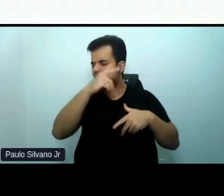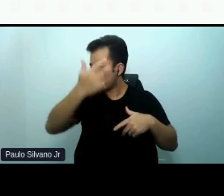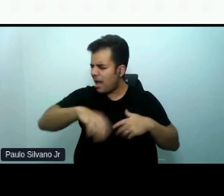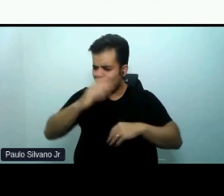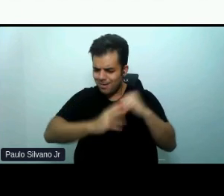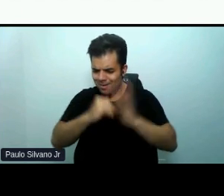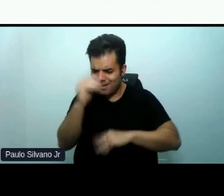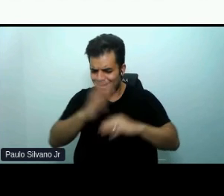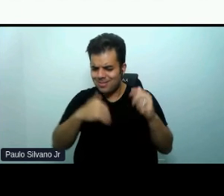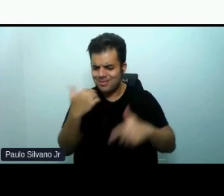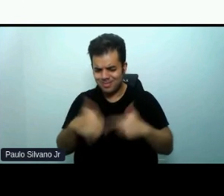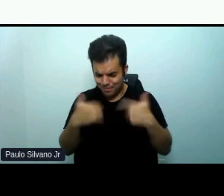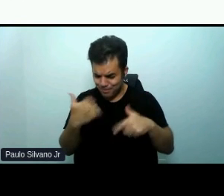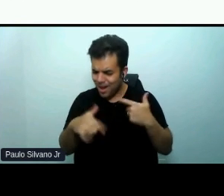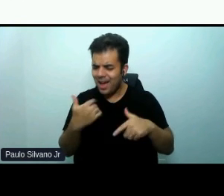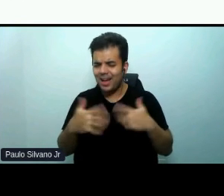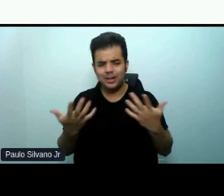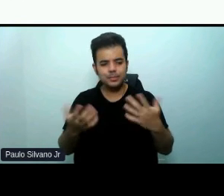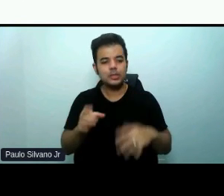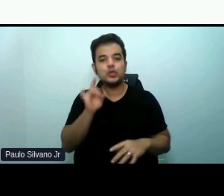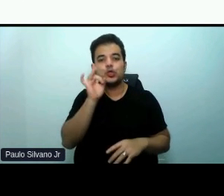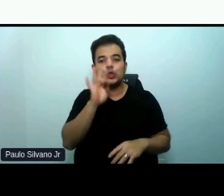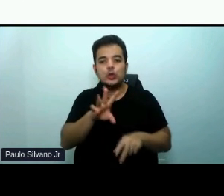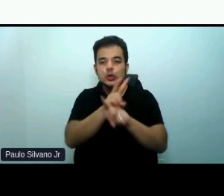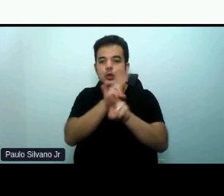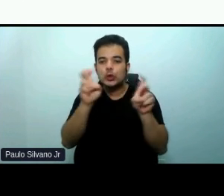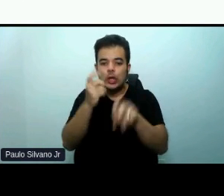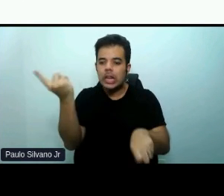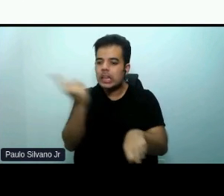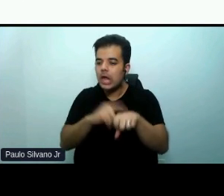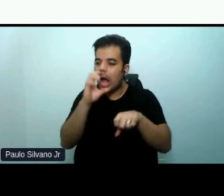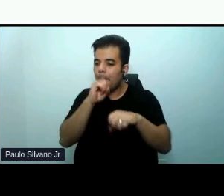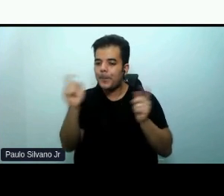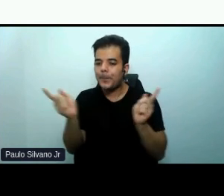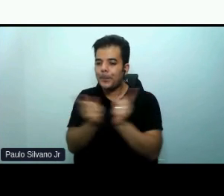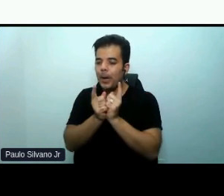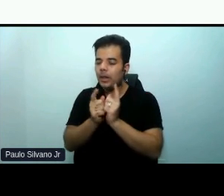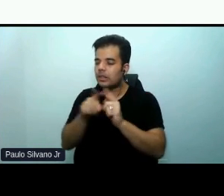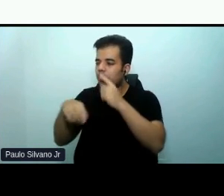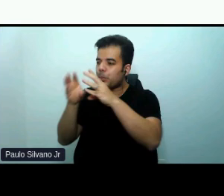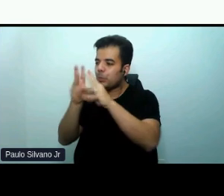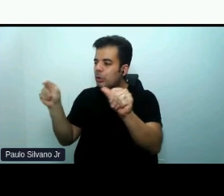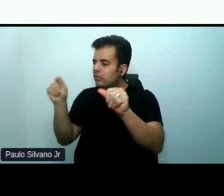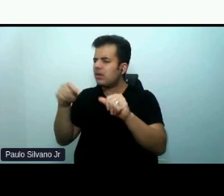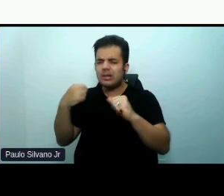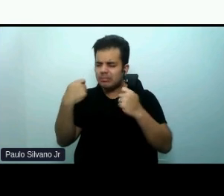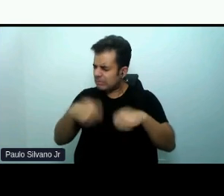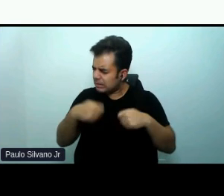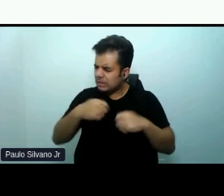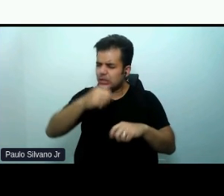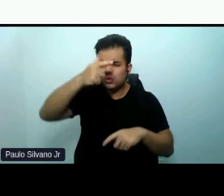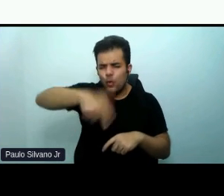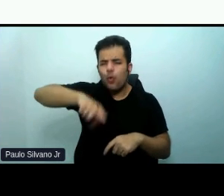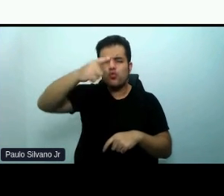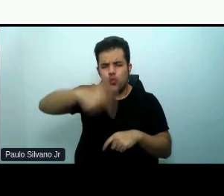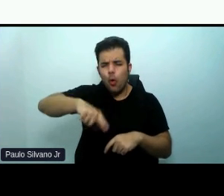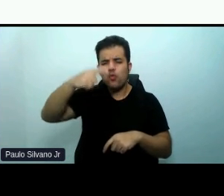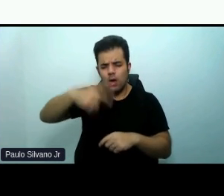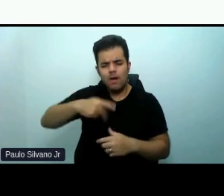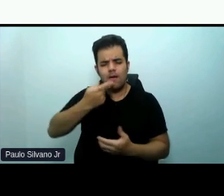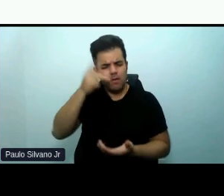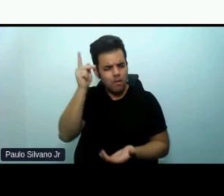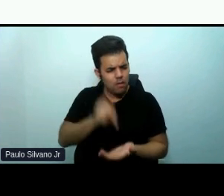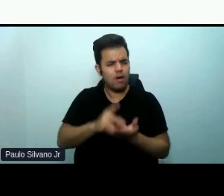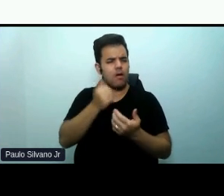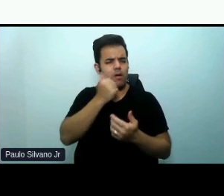obra. Mas isso não pode ser um assunto só momentâneo, né? Isso tem que ser realmente enraizado e ser genuíno, né?